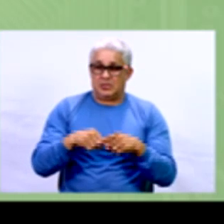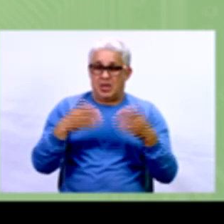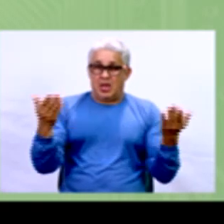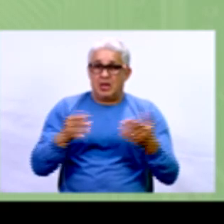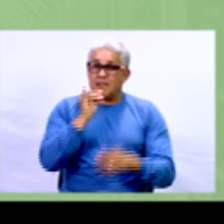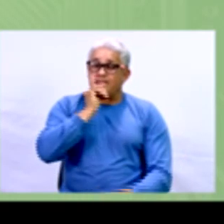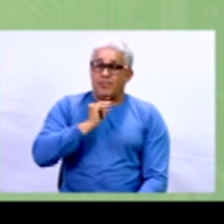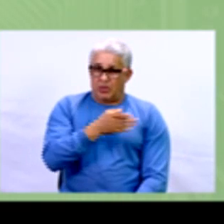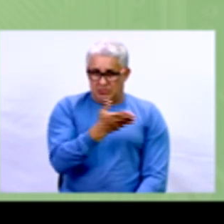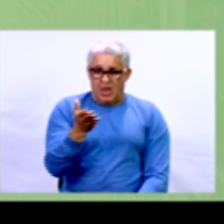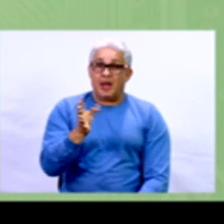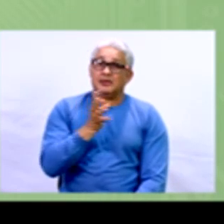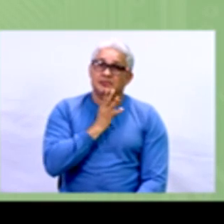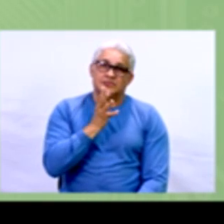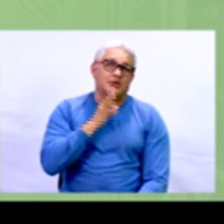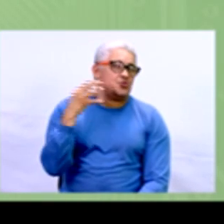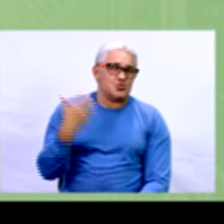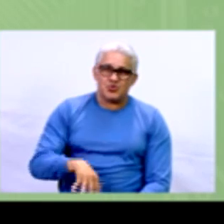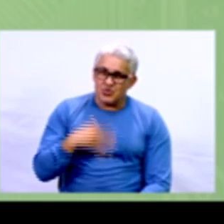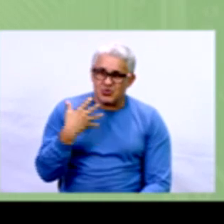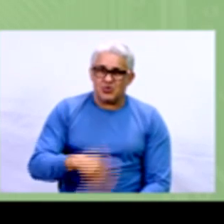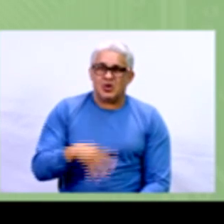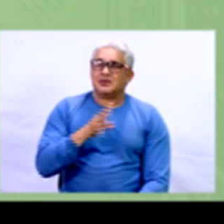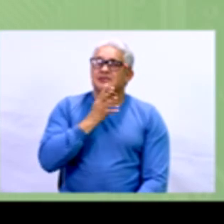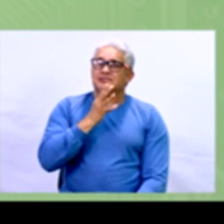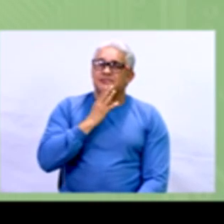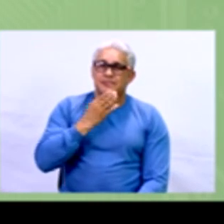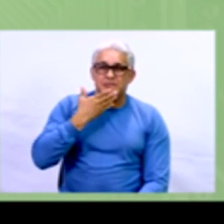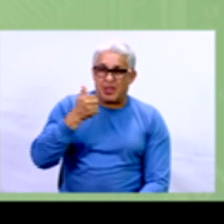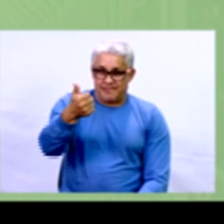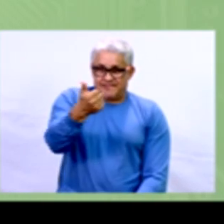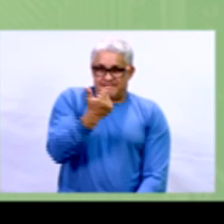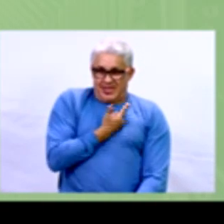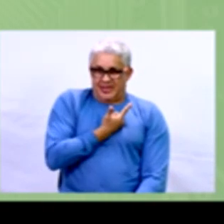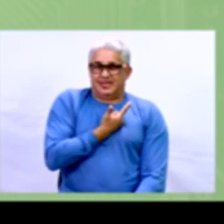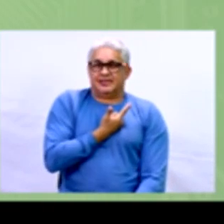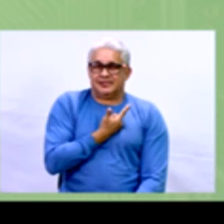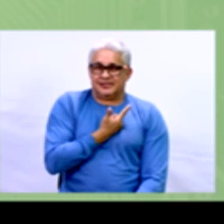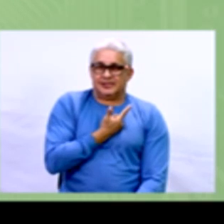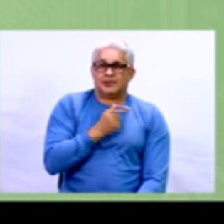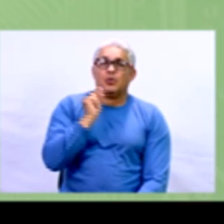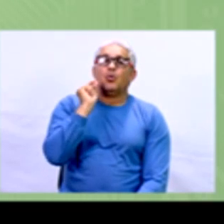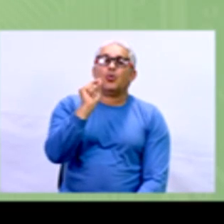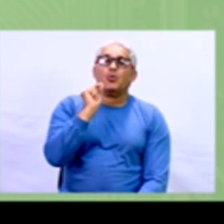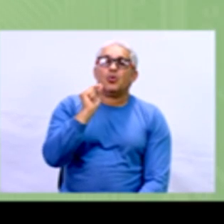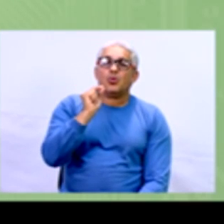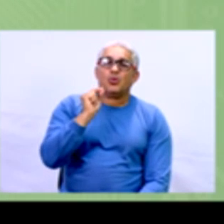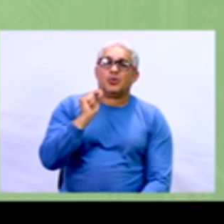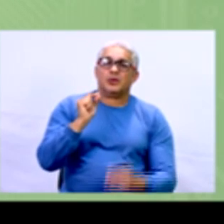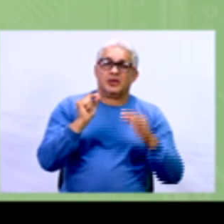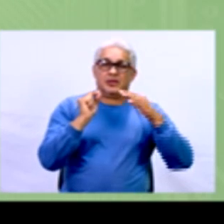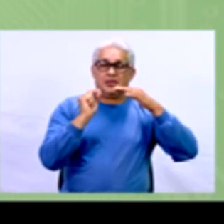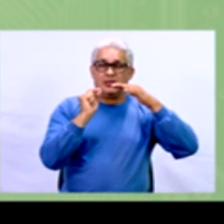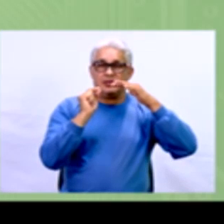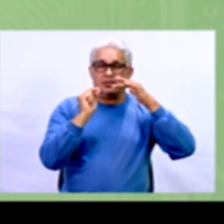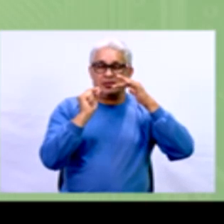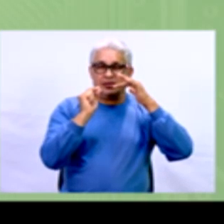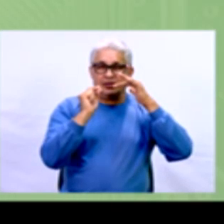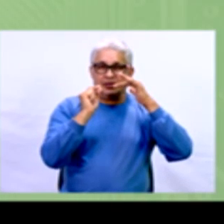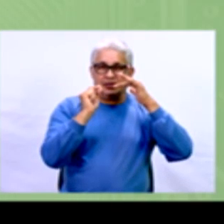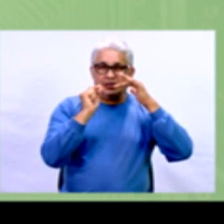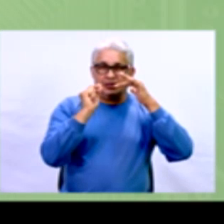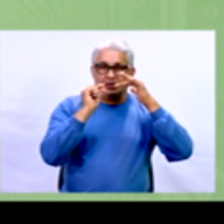que vocês conhecem muito bem, até talvez melhor que eu, né? Que são as redes sociais. Quem aqui não